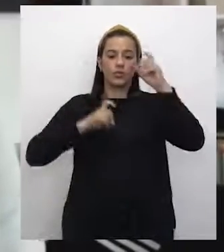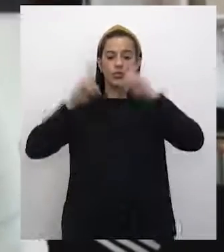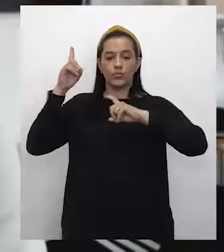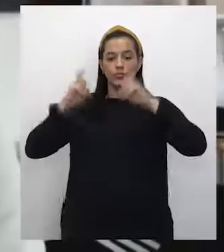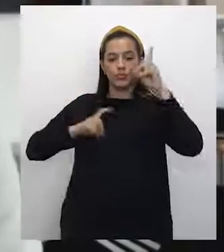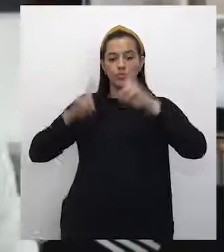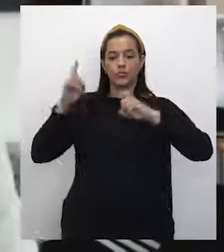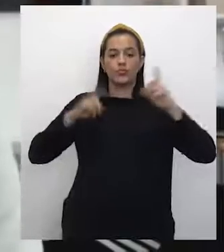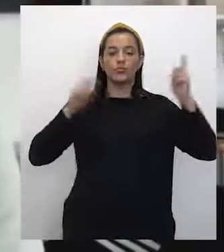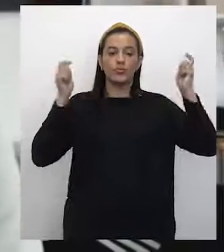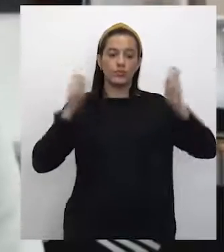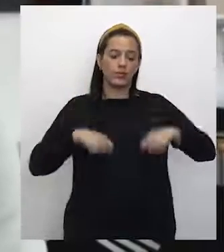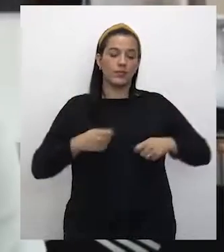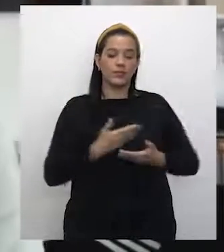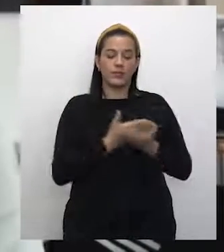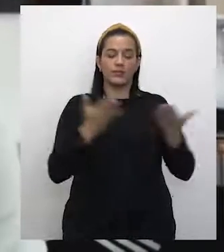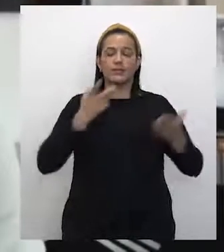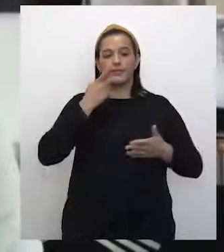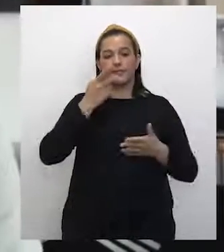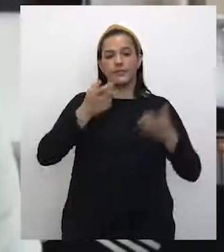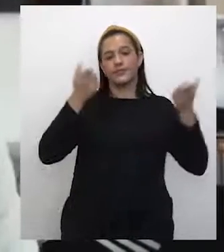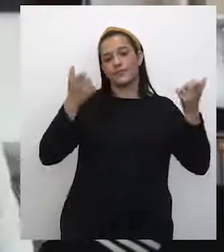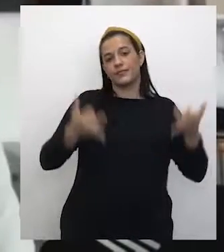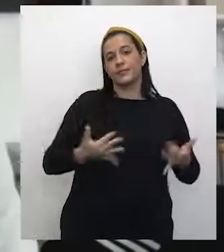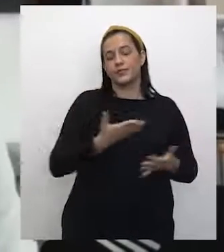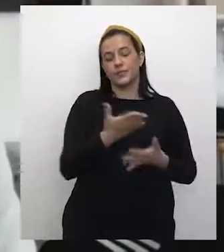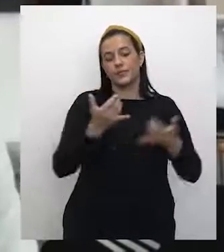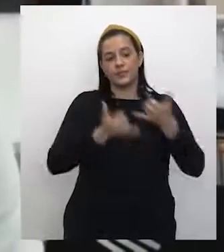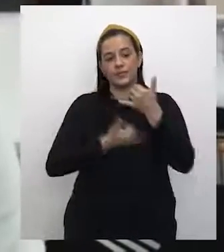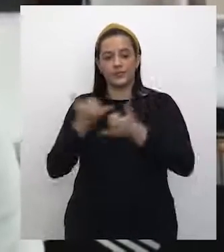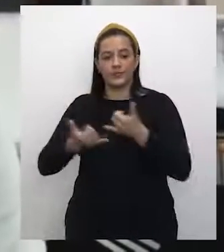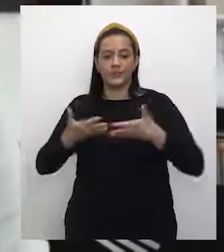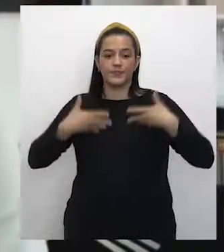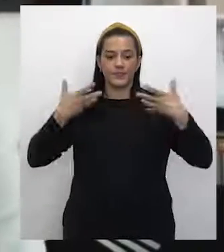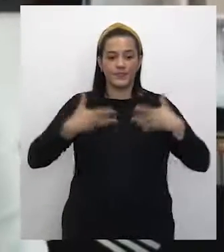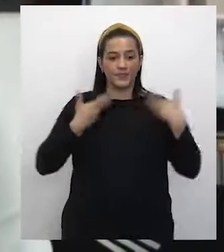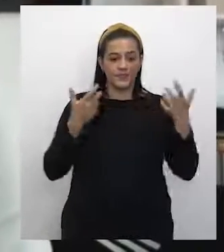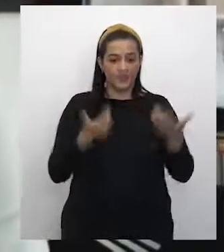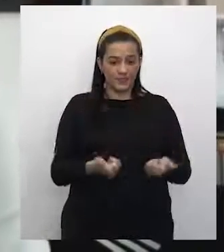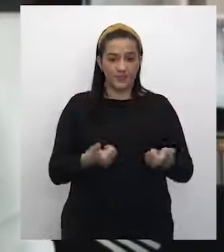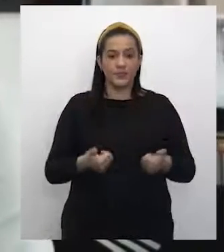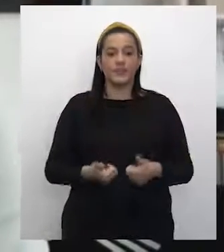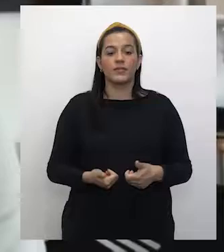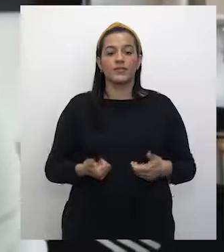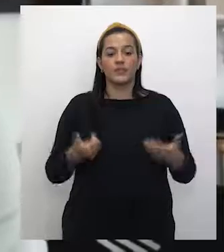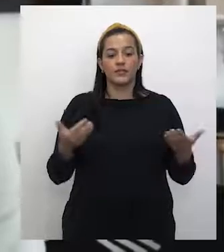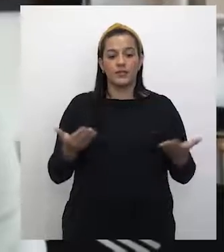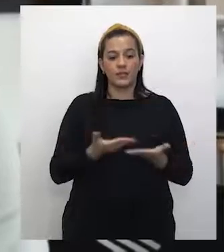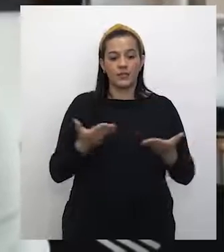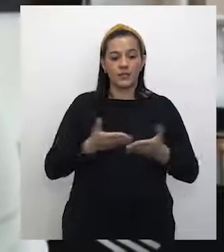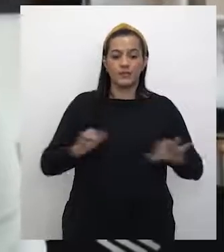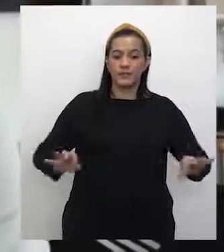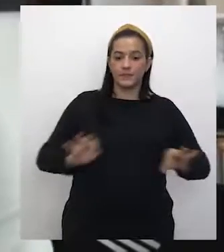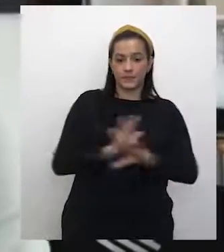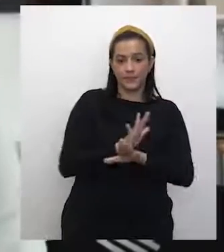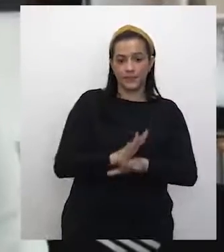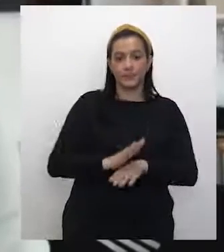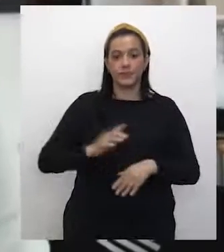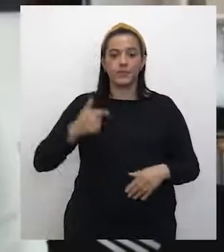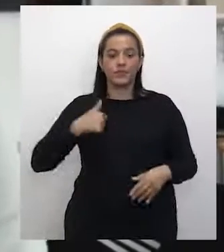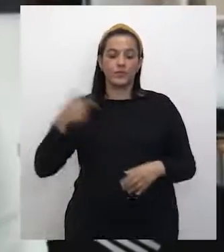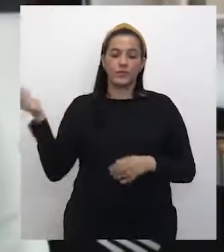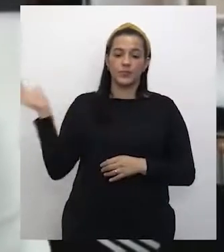ver um pouquinho, vão falar um pouquinho sobre, vão se divertir e muito. Tá? Então, a gente fica por aqui, né? Vou